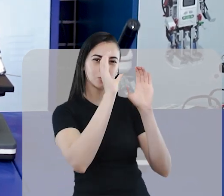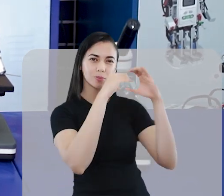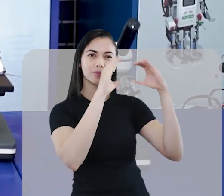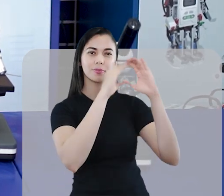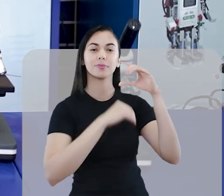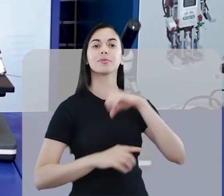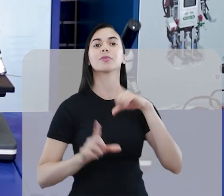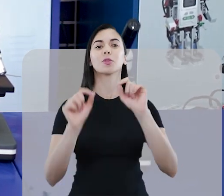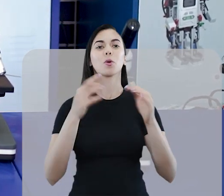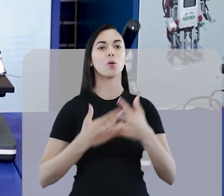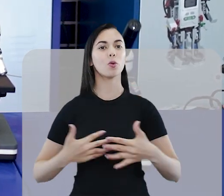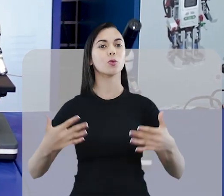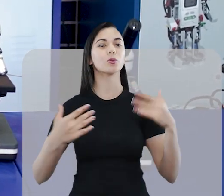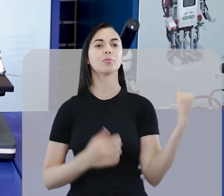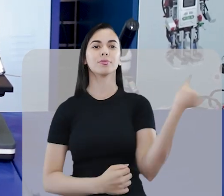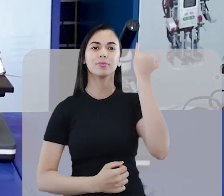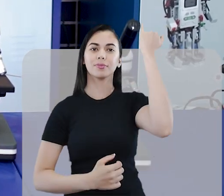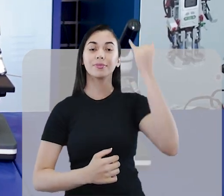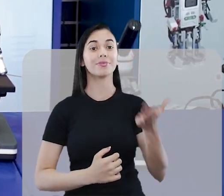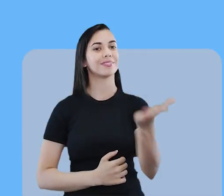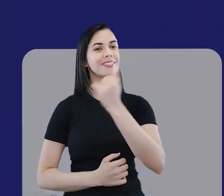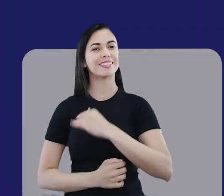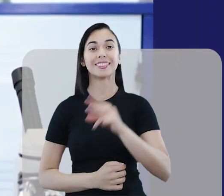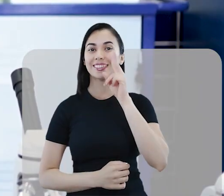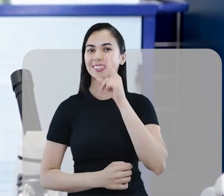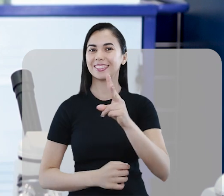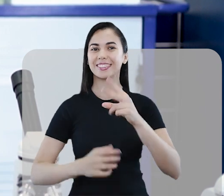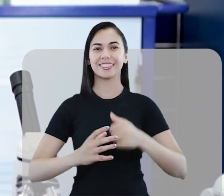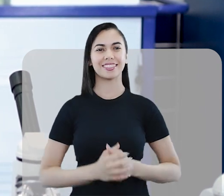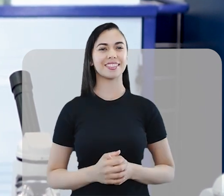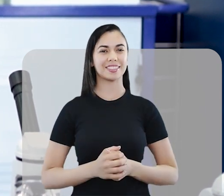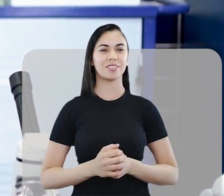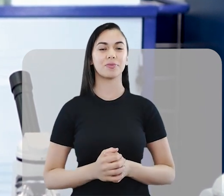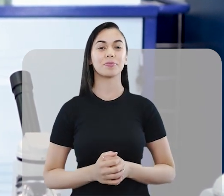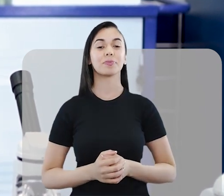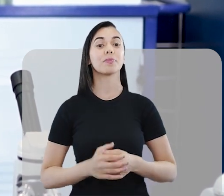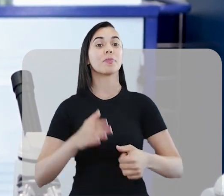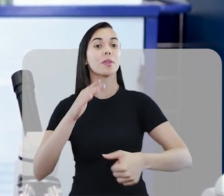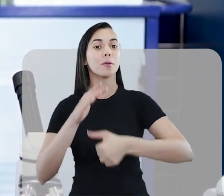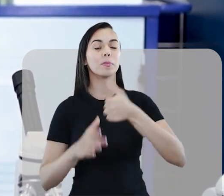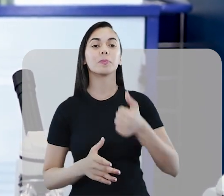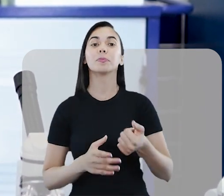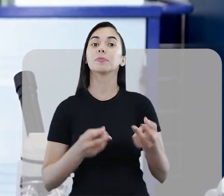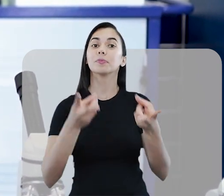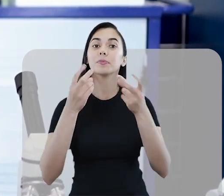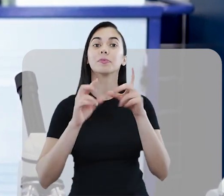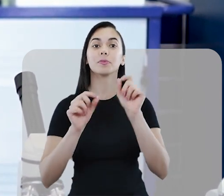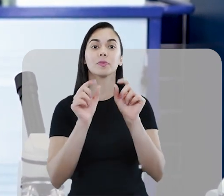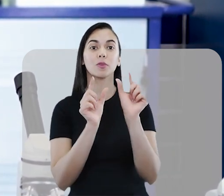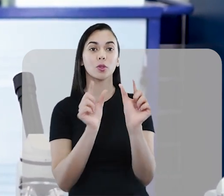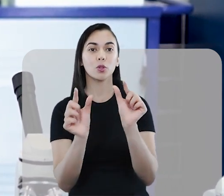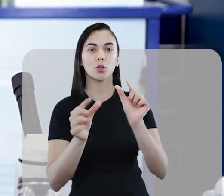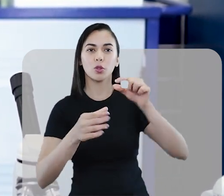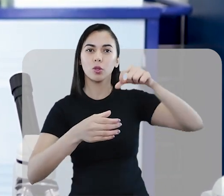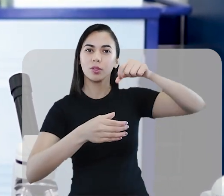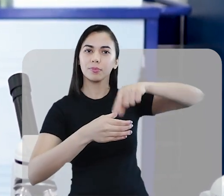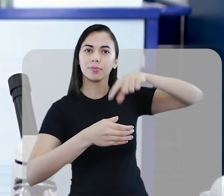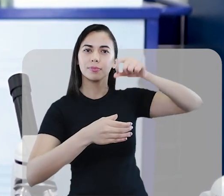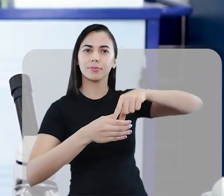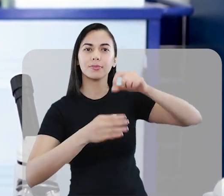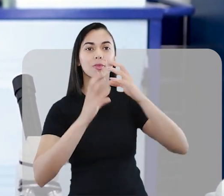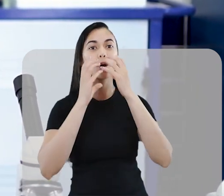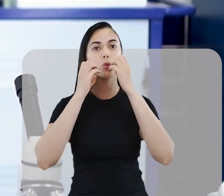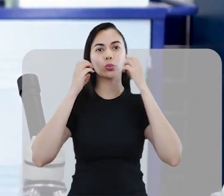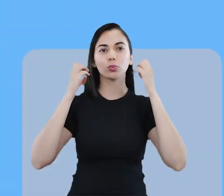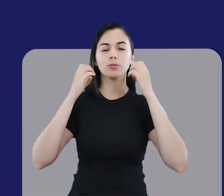alguns tecidos importantes. Vamos lá? Inicialmente nós vamos observar a lâmina preparada da semente de milho.